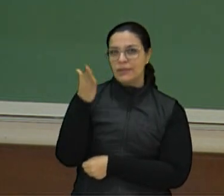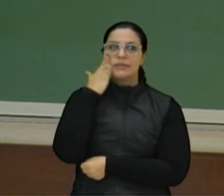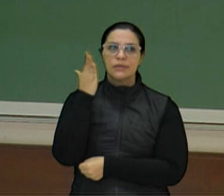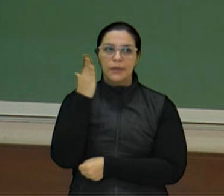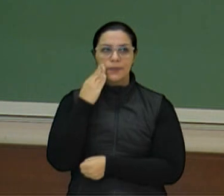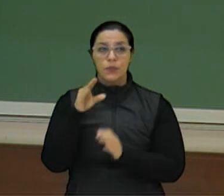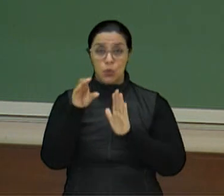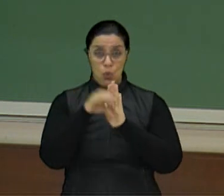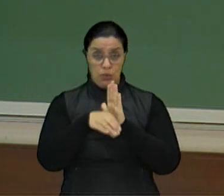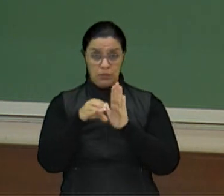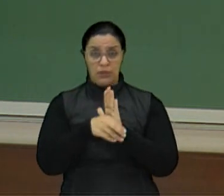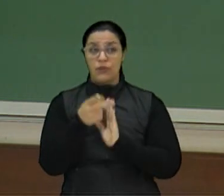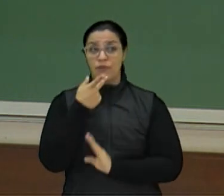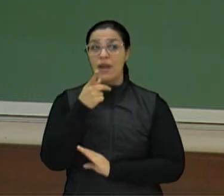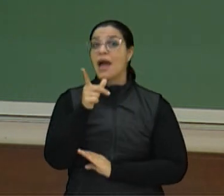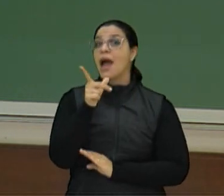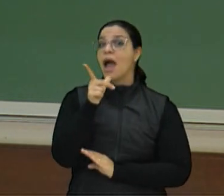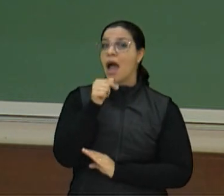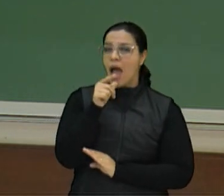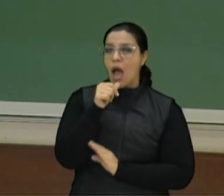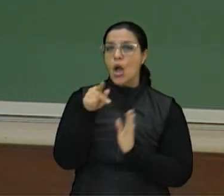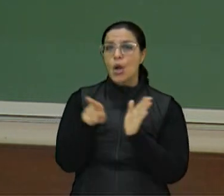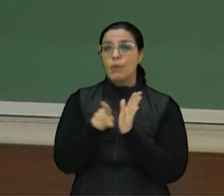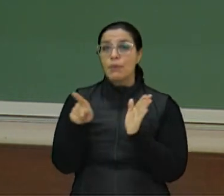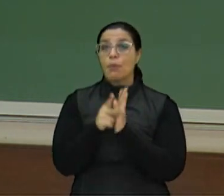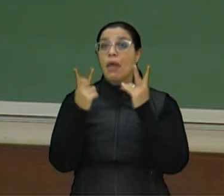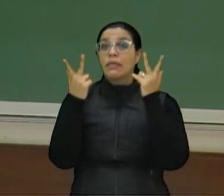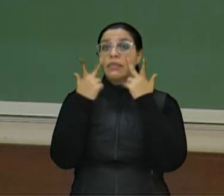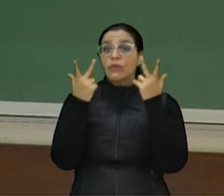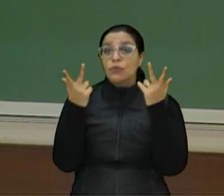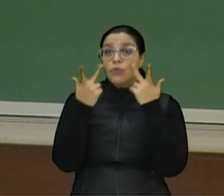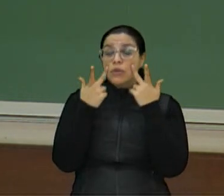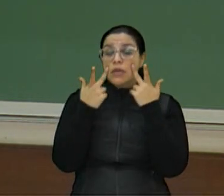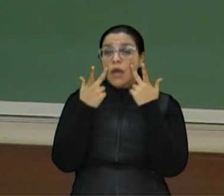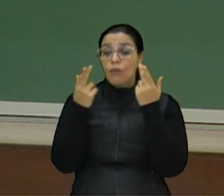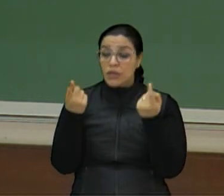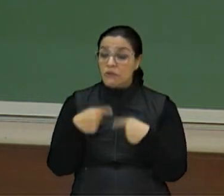o conceito. Água é um elemento natural e renovável.